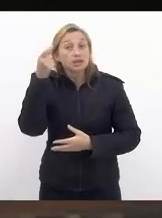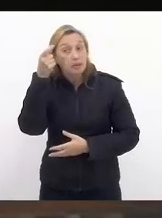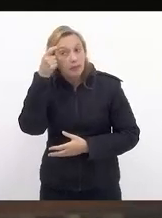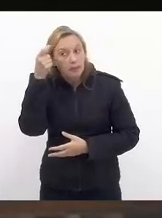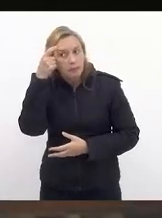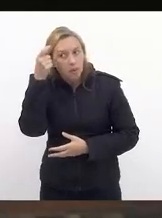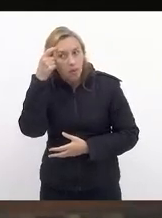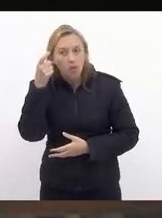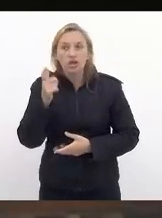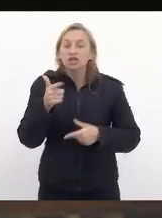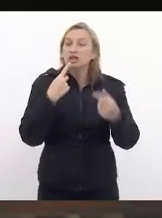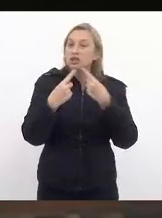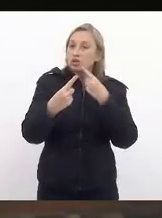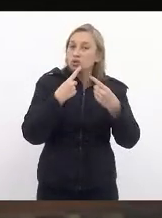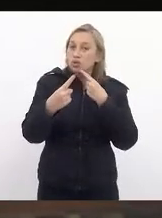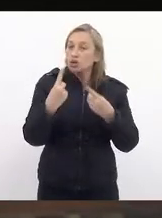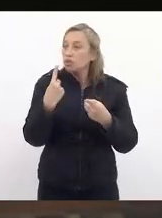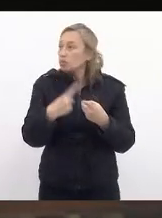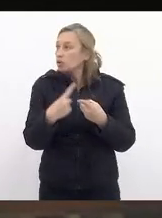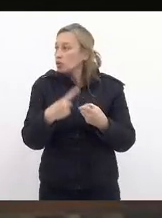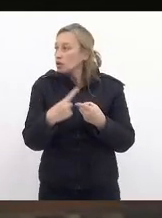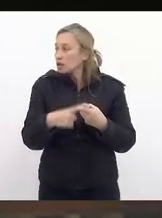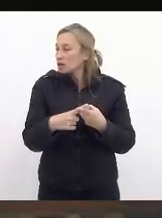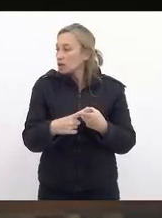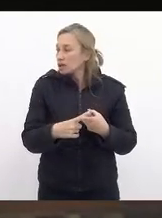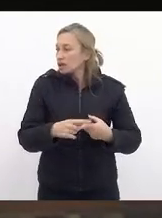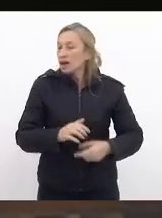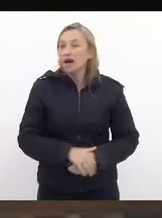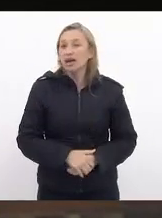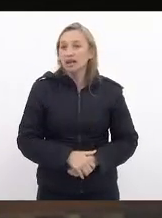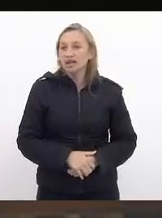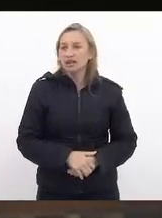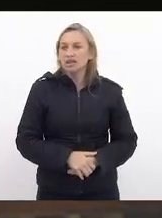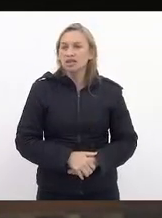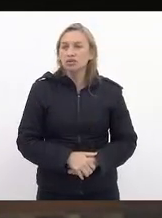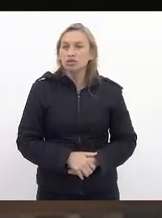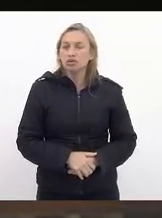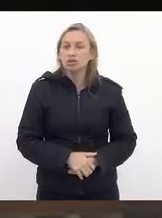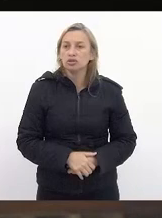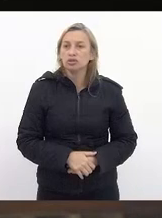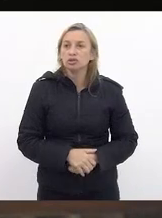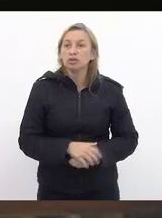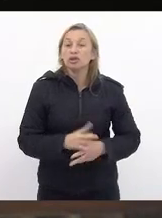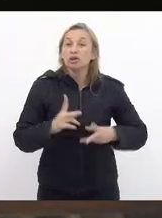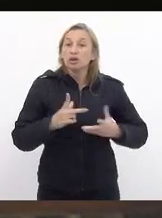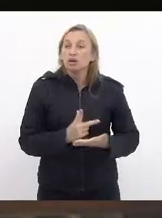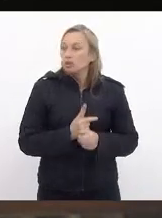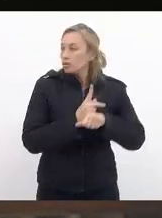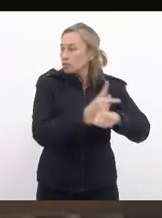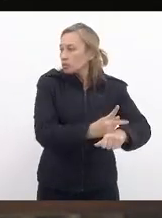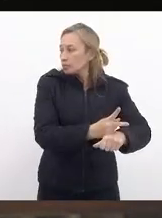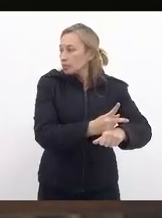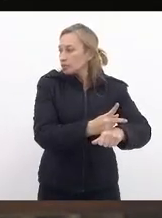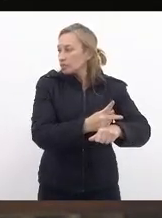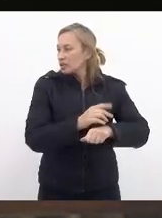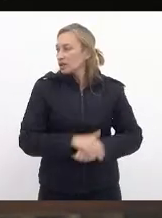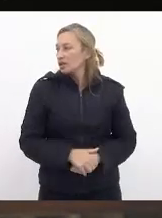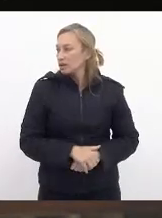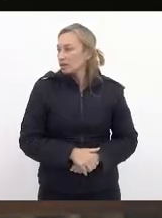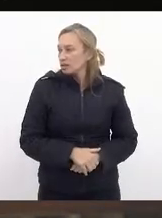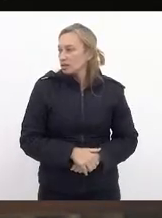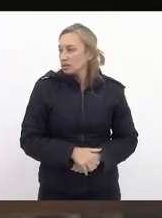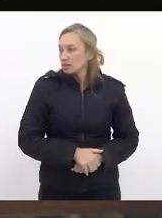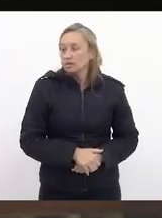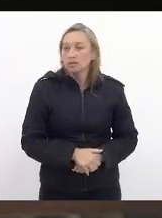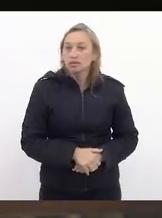memória nessa discussão porque quando a gente se entrega um prêmio a gente entrega um prémio para uma pessoa individualmente